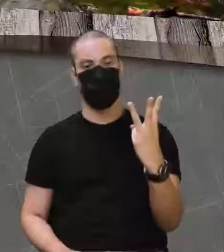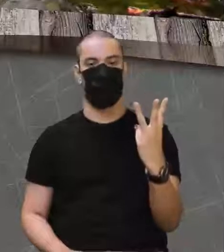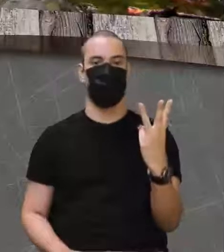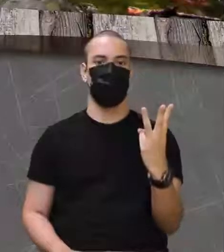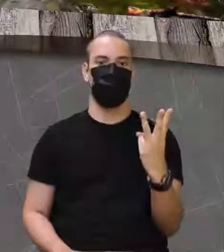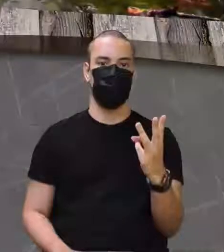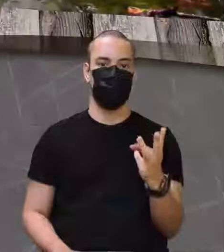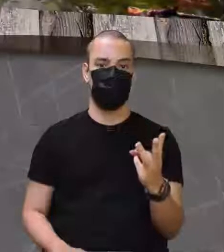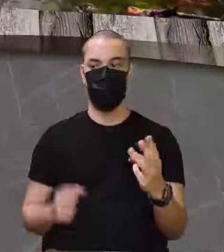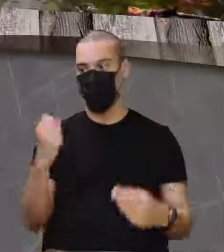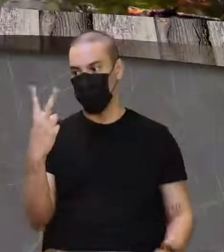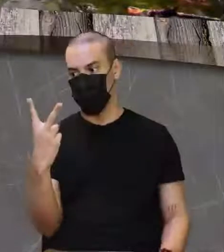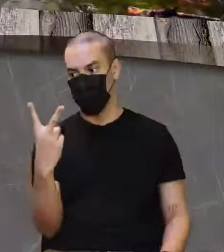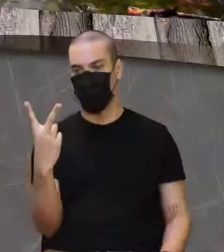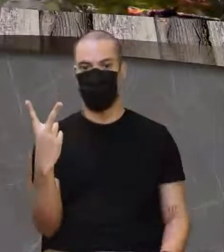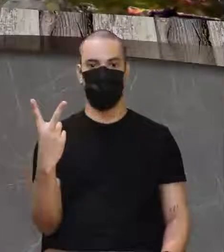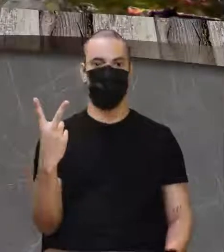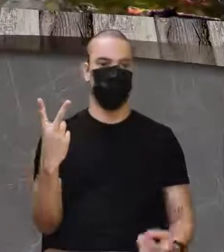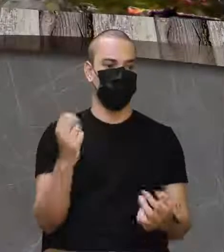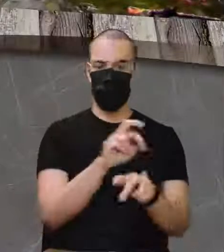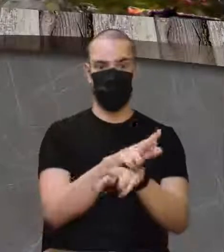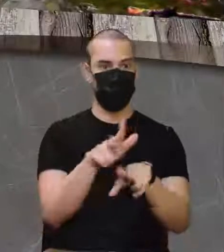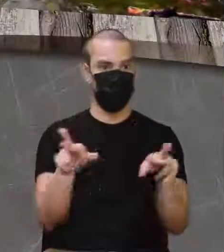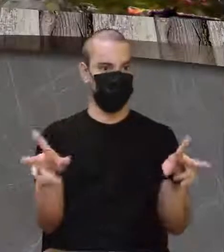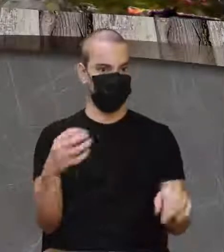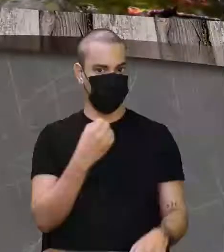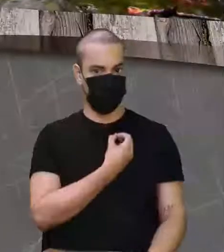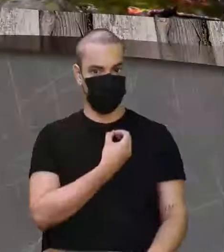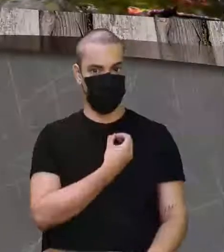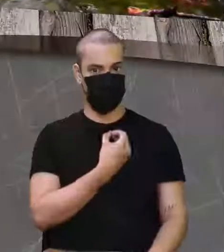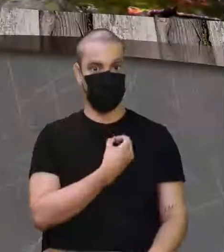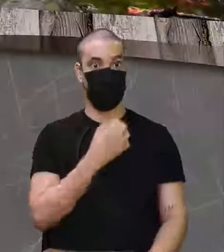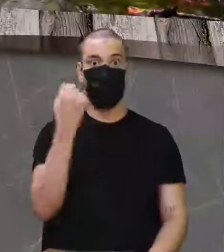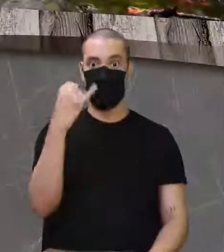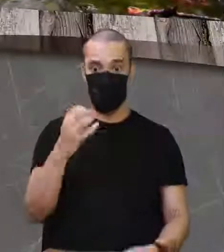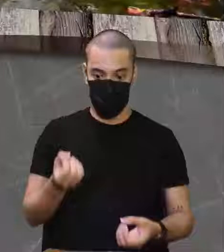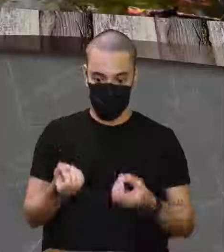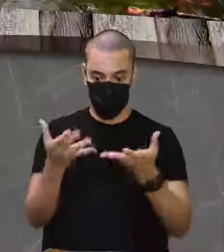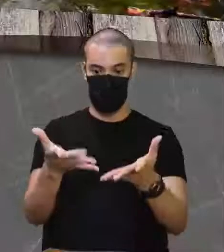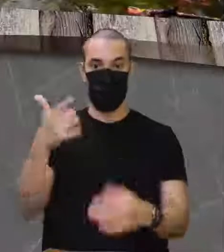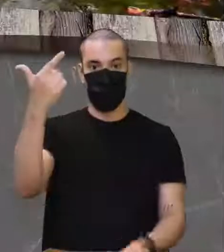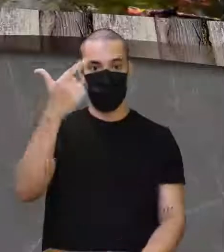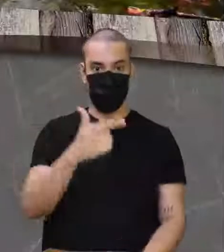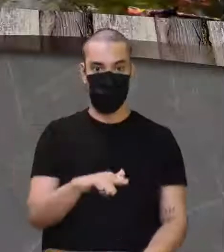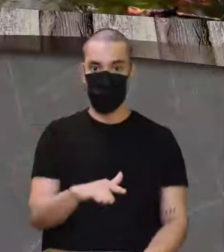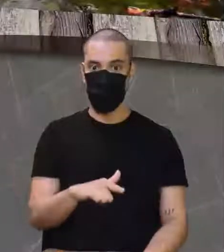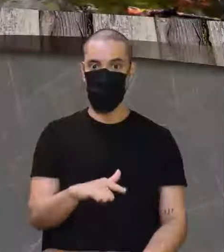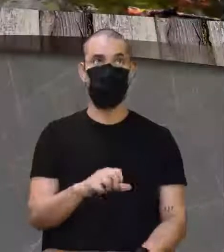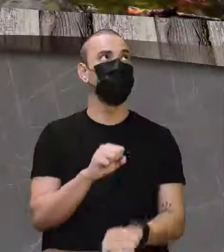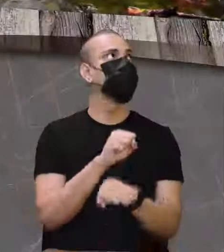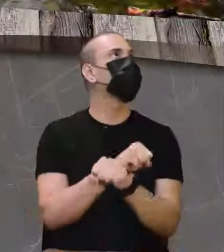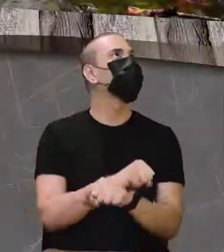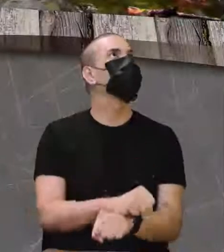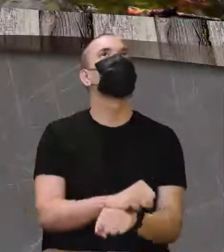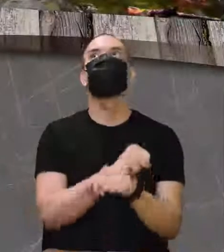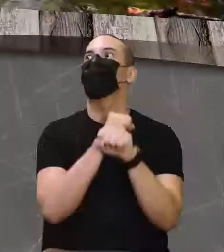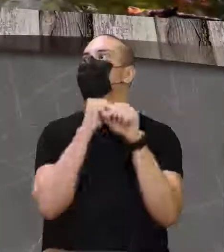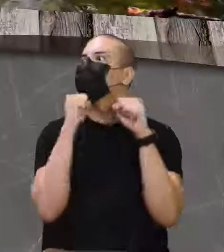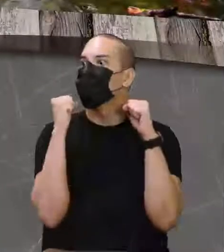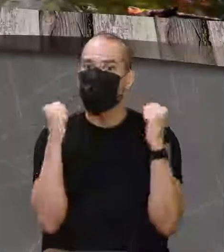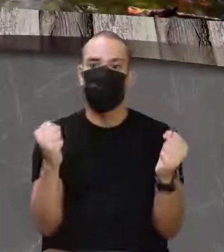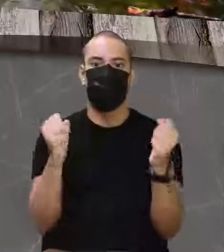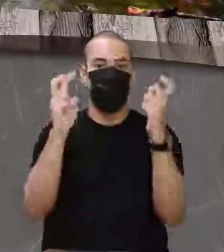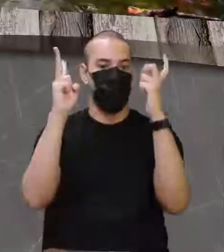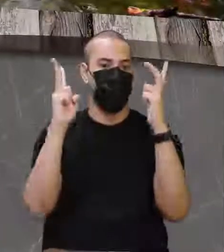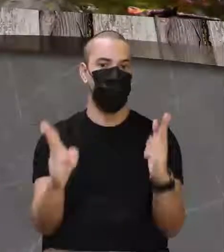um vai mostrar o 2, outro vai mostrar os... Enfim. Quando você jogar de novo, é praticamente impossível que isso caia da